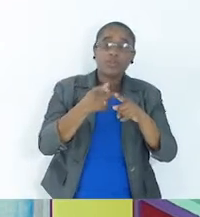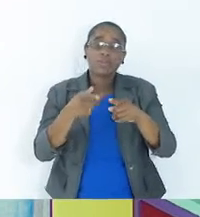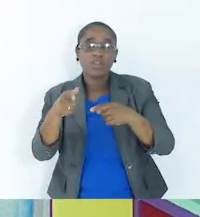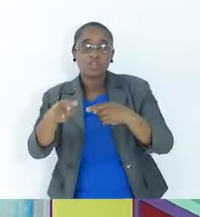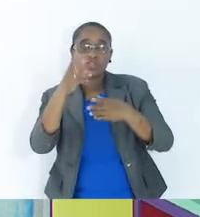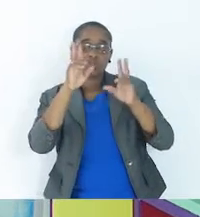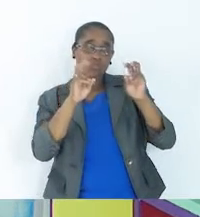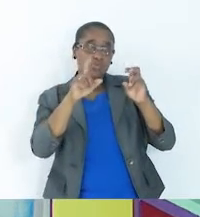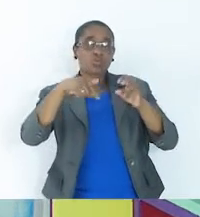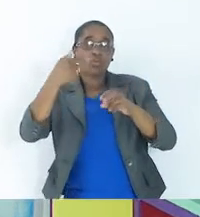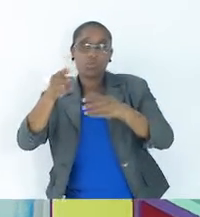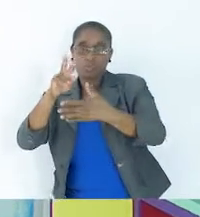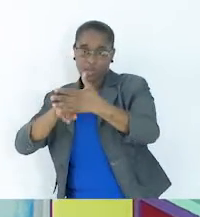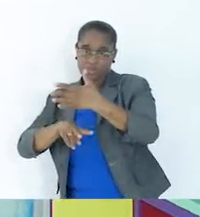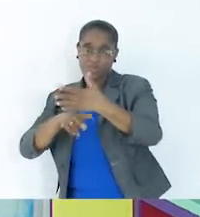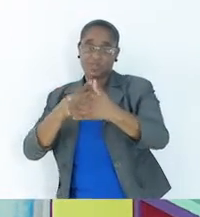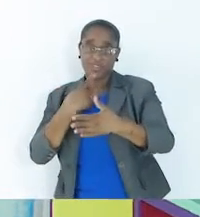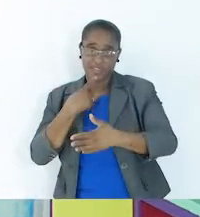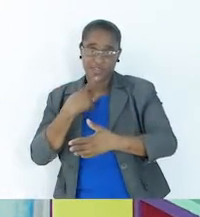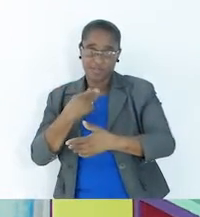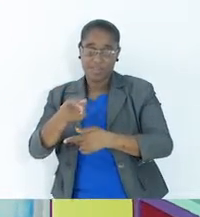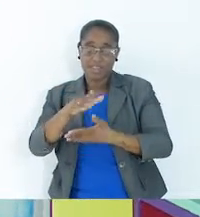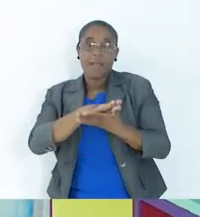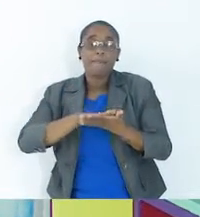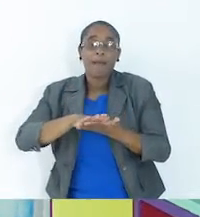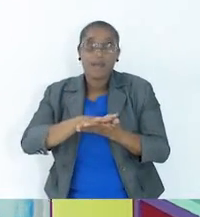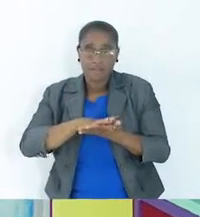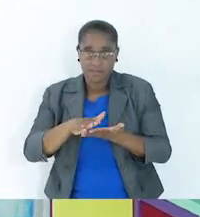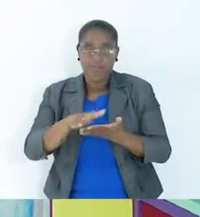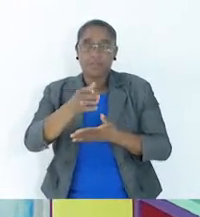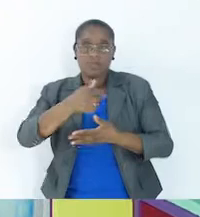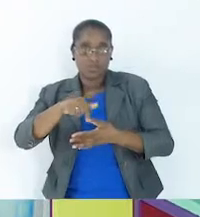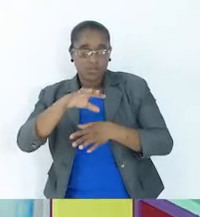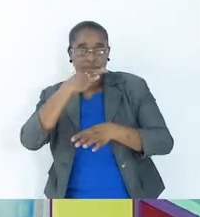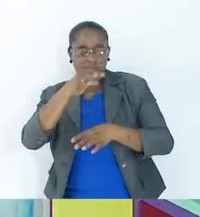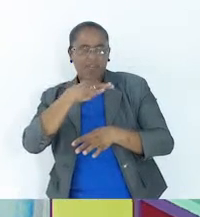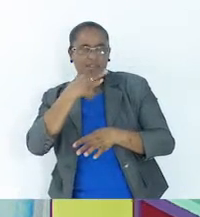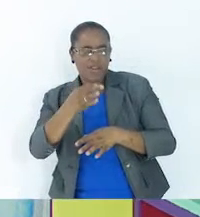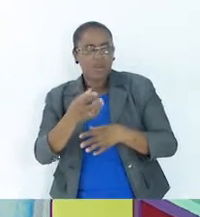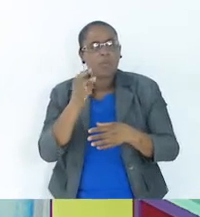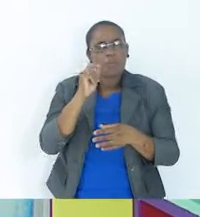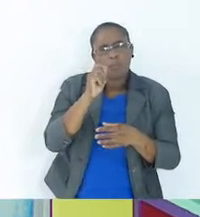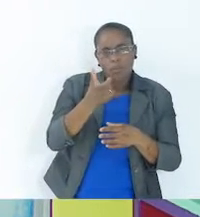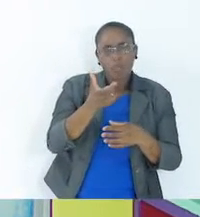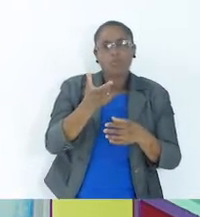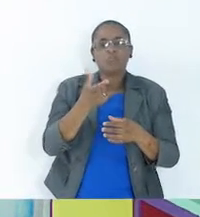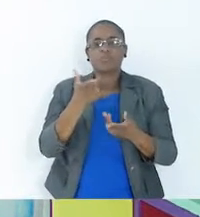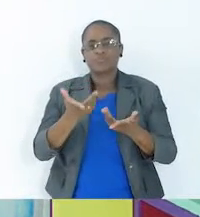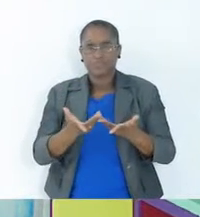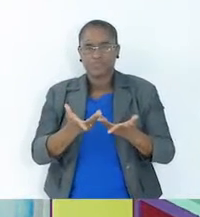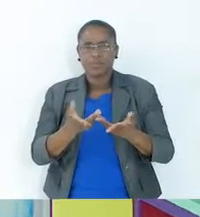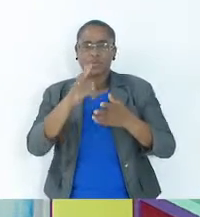texto, ok? E nesta base, nós vamos falar um pouco daquilo que é o